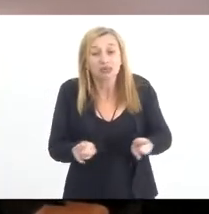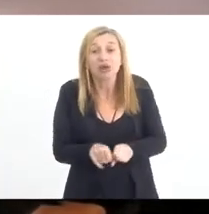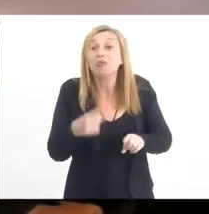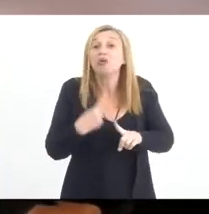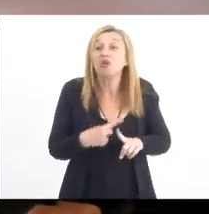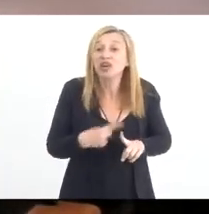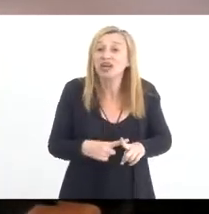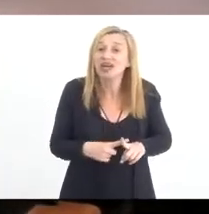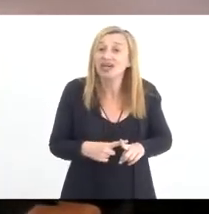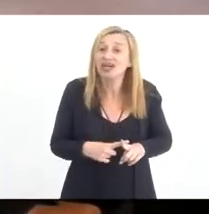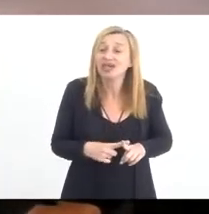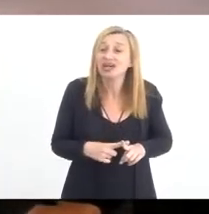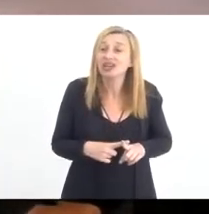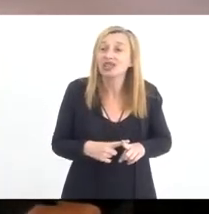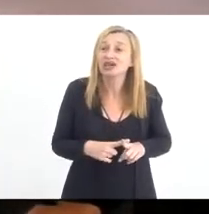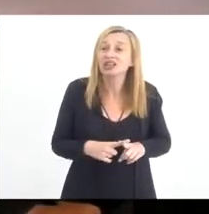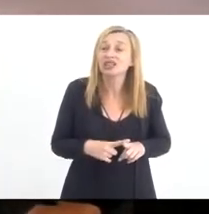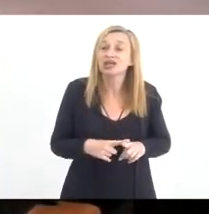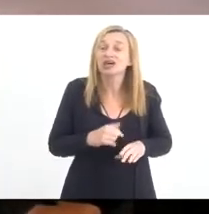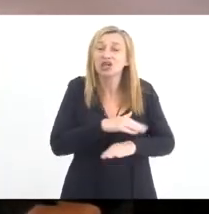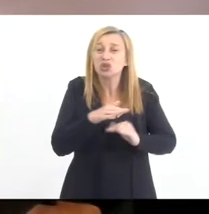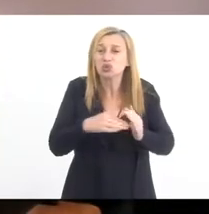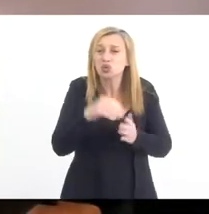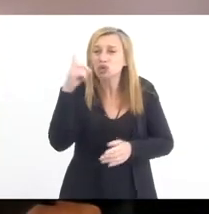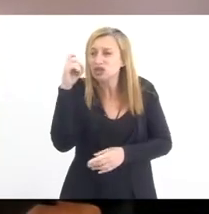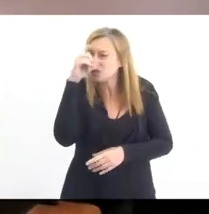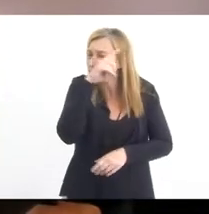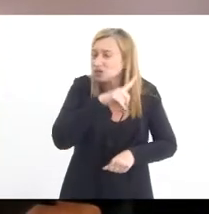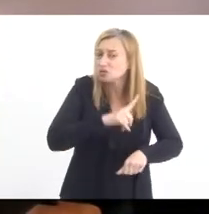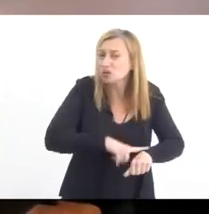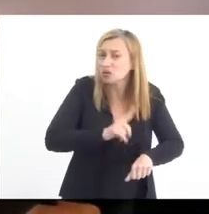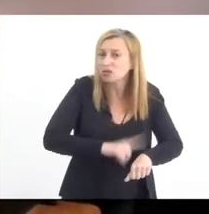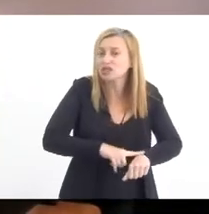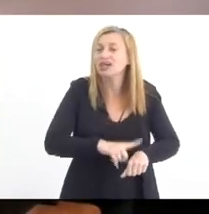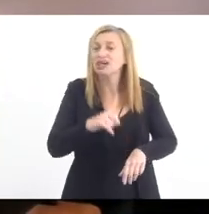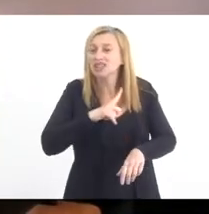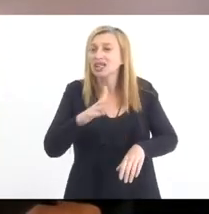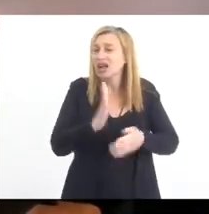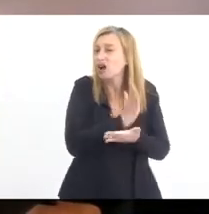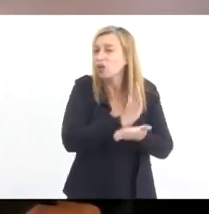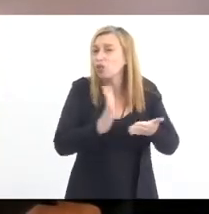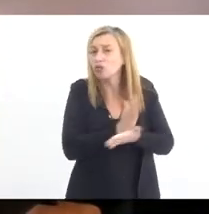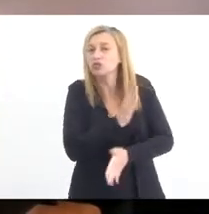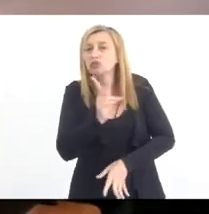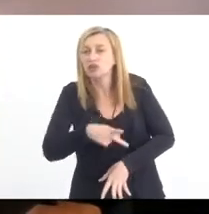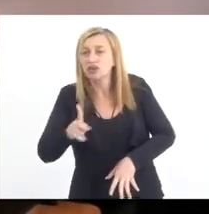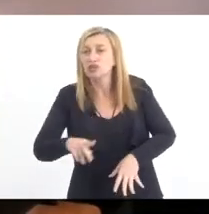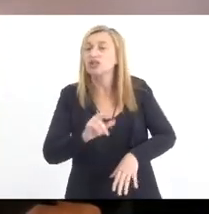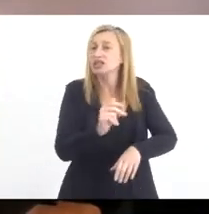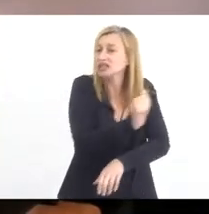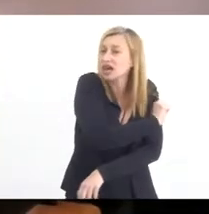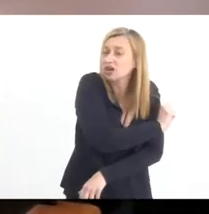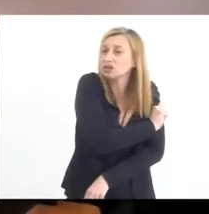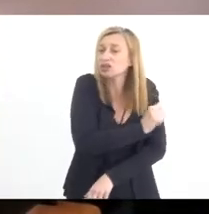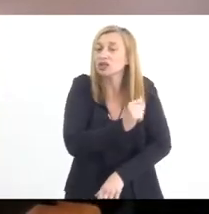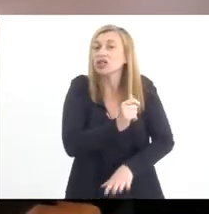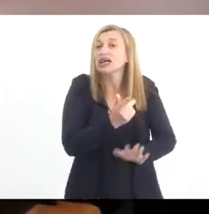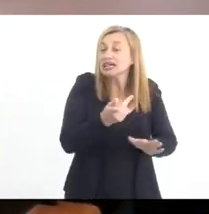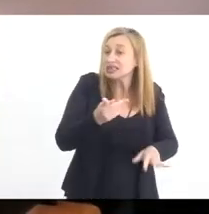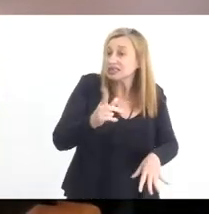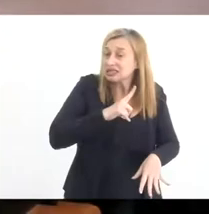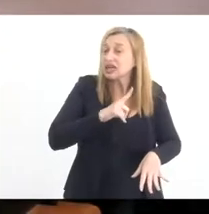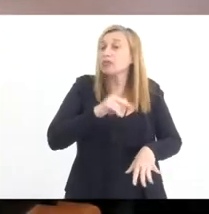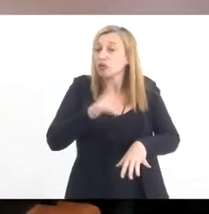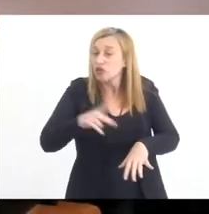porque, em função de toda essa dificuldade, existem alguns docentes, tem docente que tem pós-doutorado e também